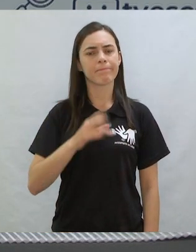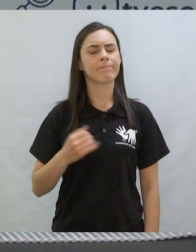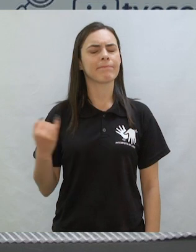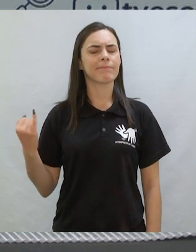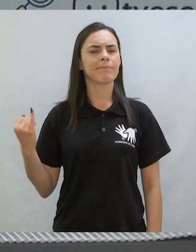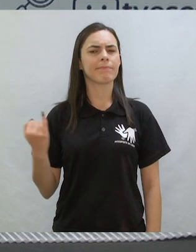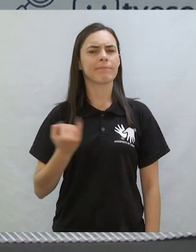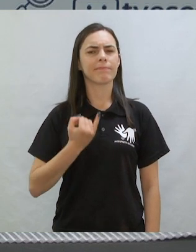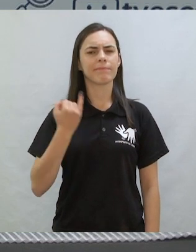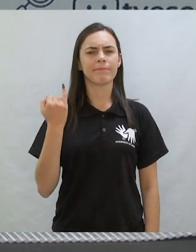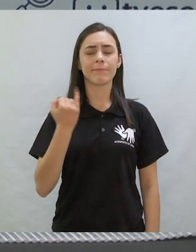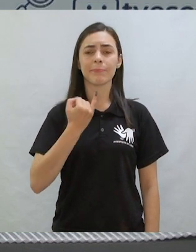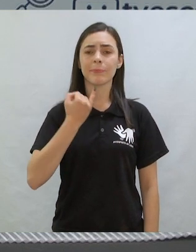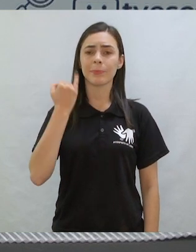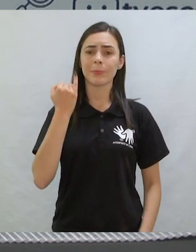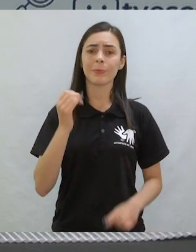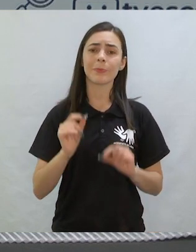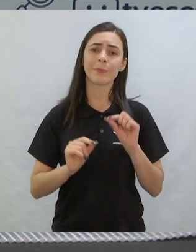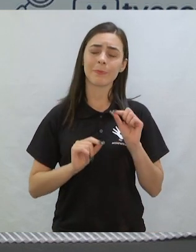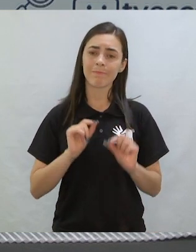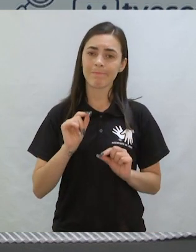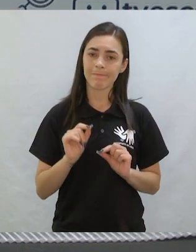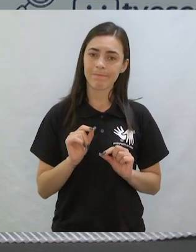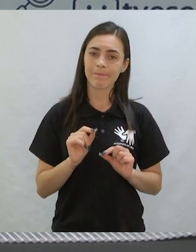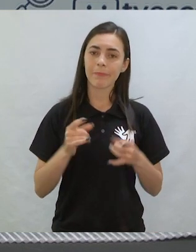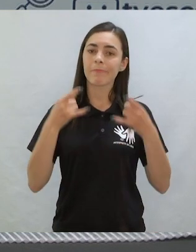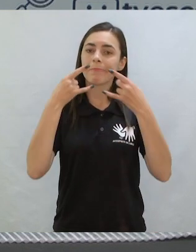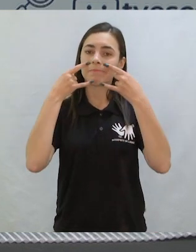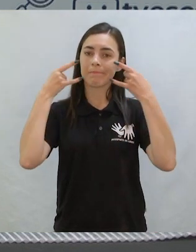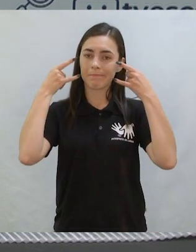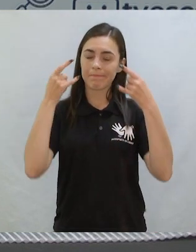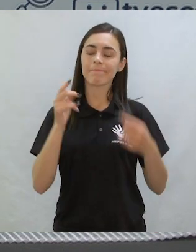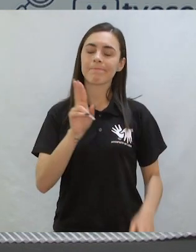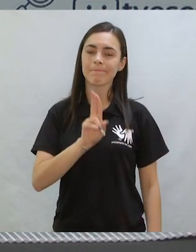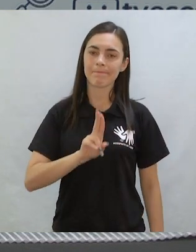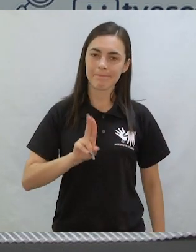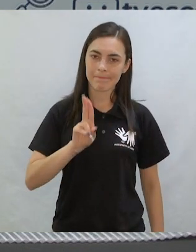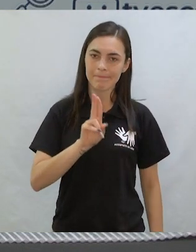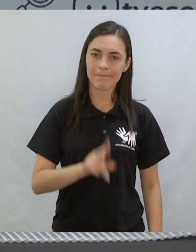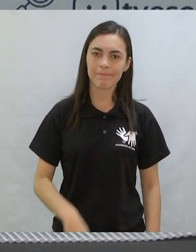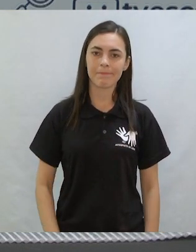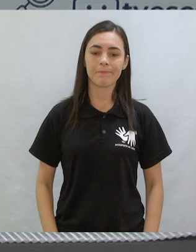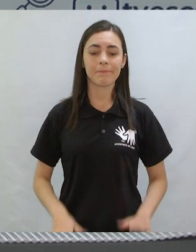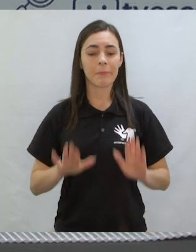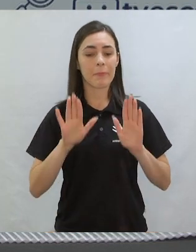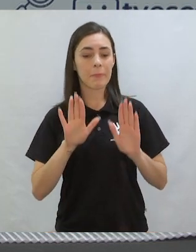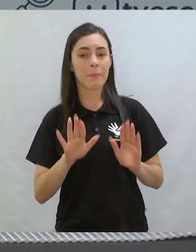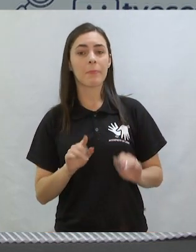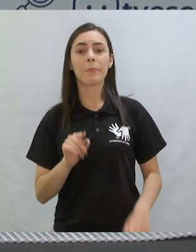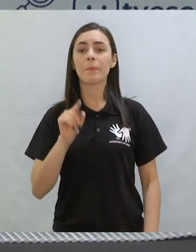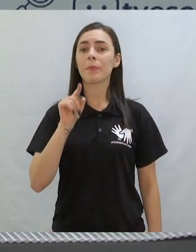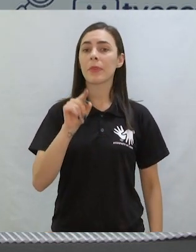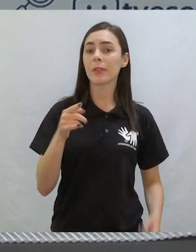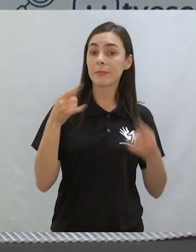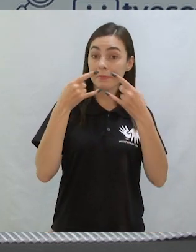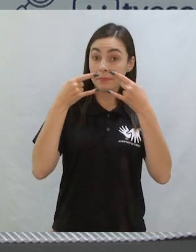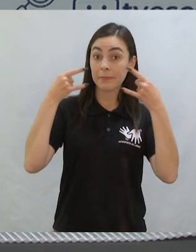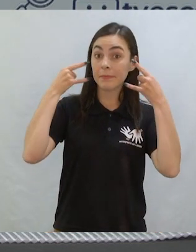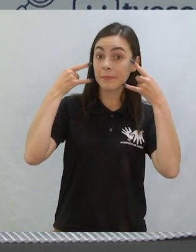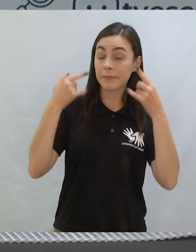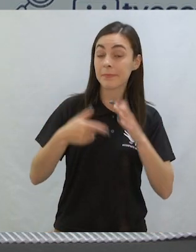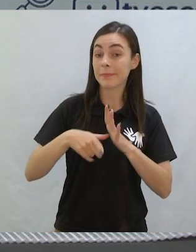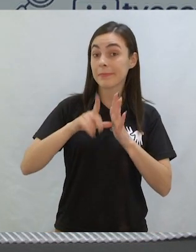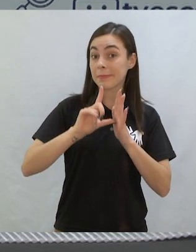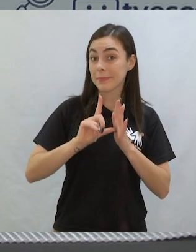lembrar algo tão importante para nós, que é o quê? O uso da nossa máscara. Só que antes de você colocar